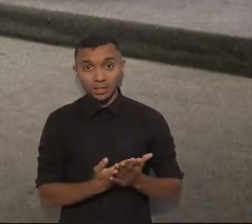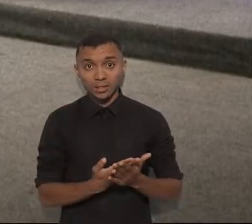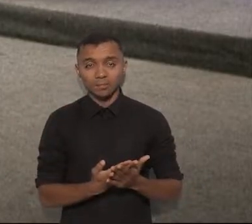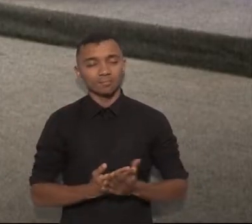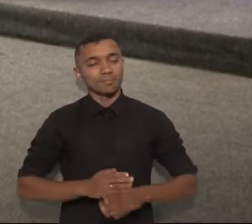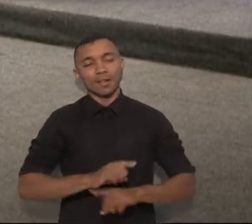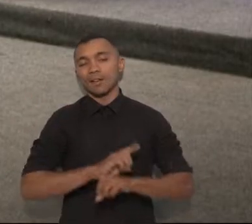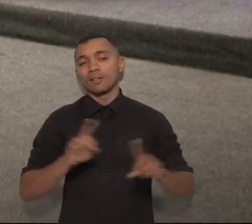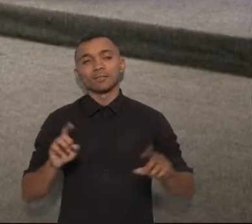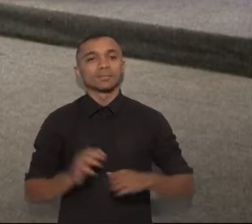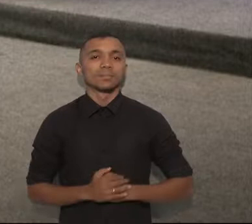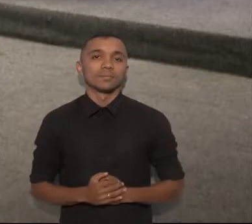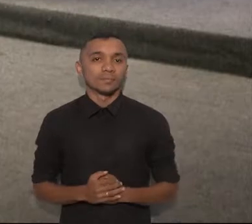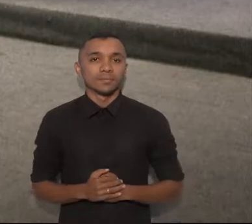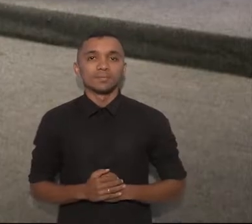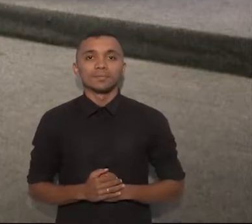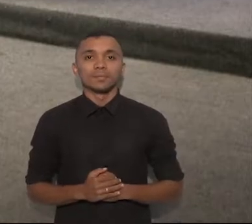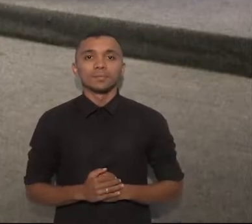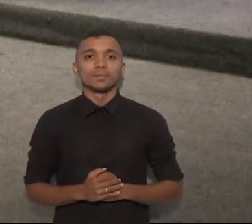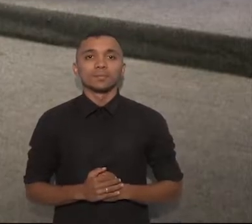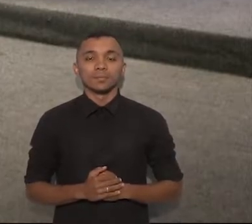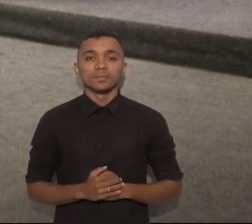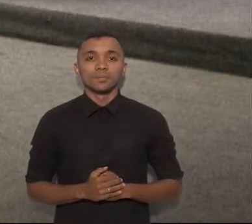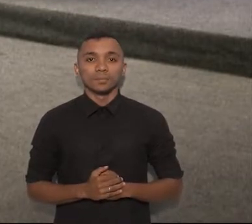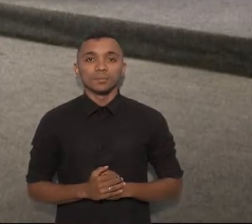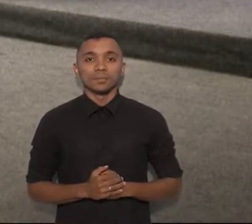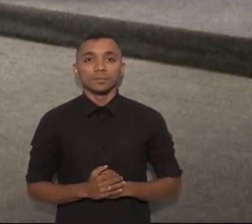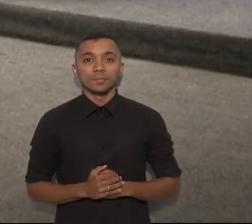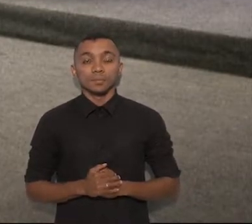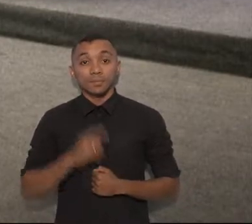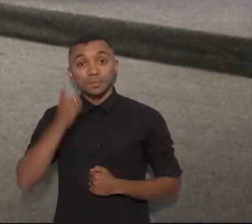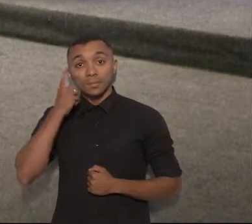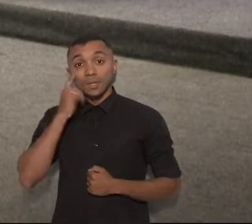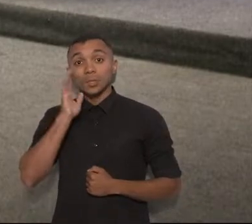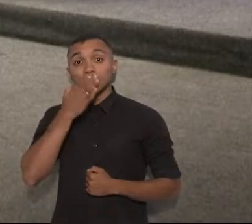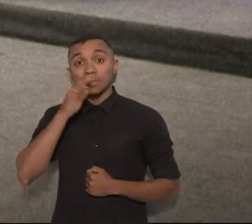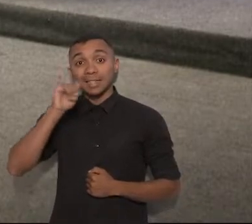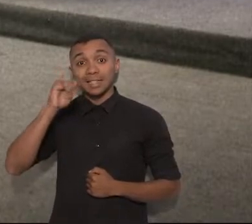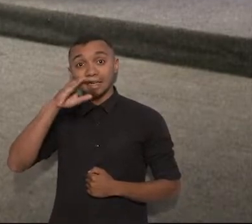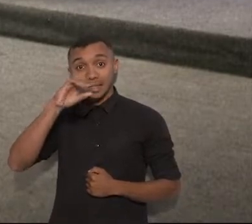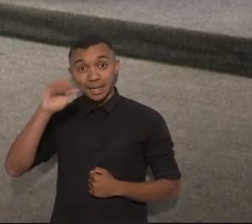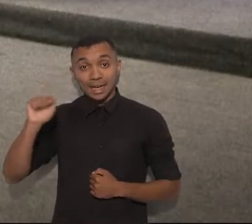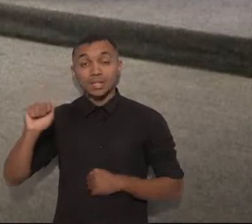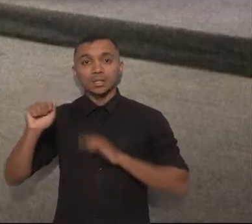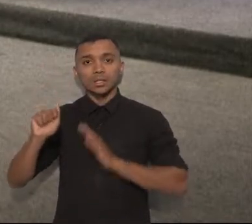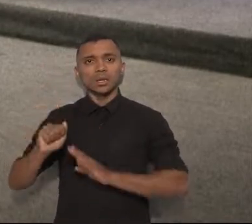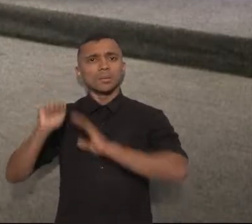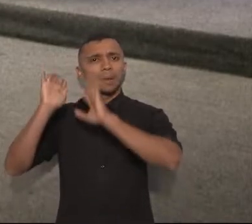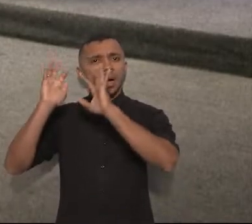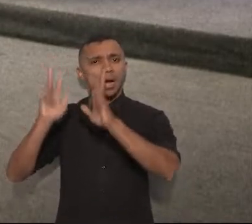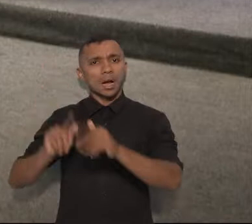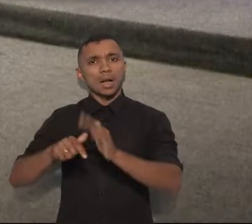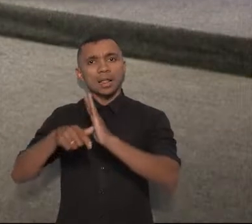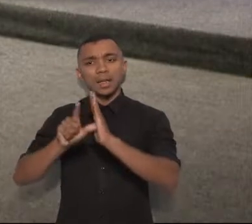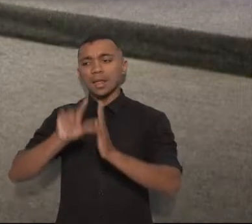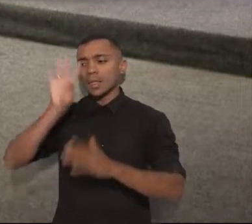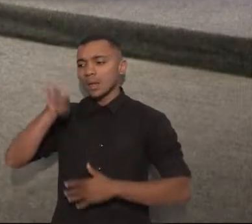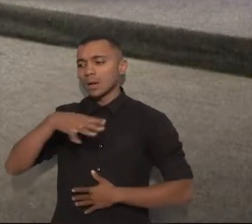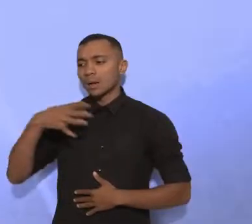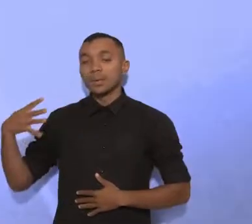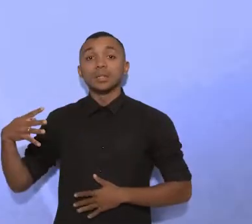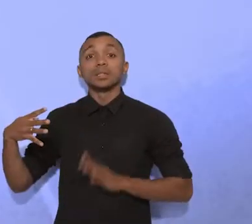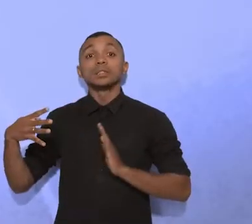Não. Olha o Oliveira com a ideia, hein? É veja só, o Icasa passou toda a fase, essa primeira fase,